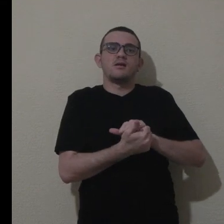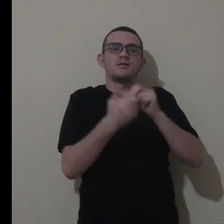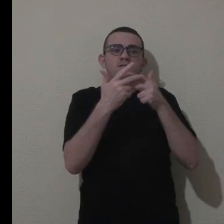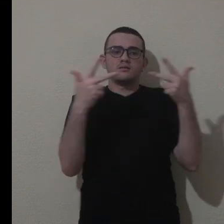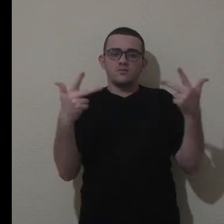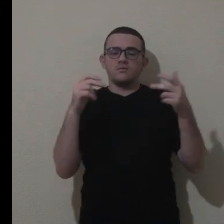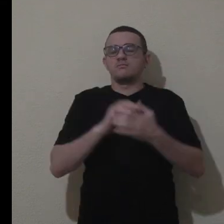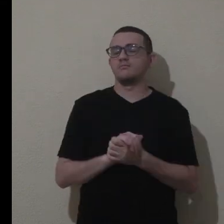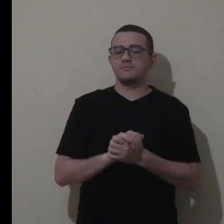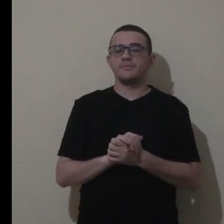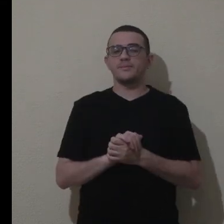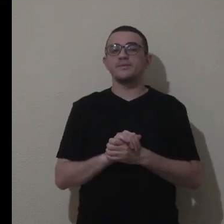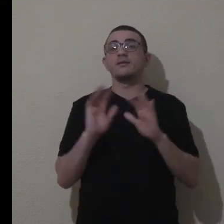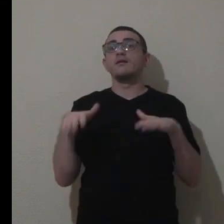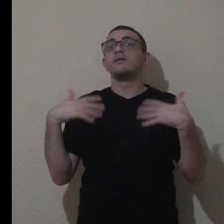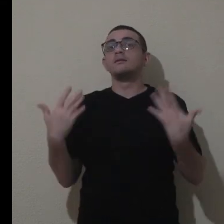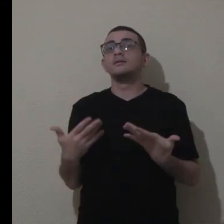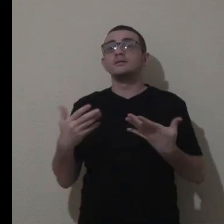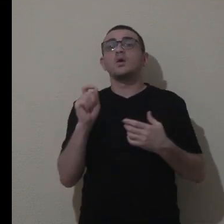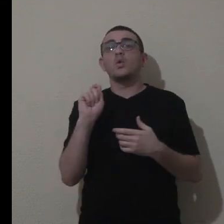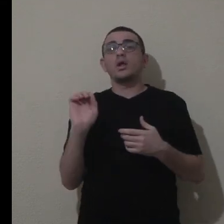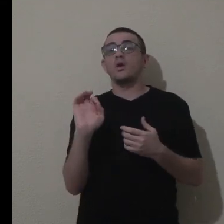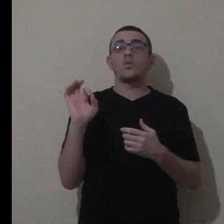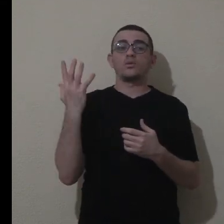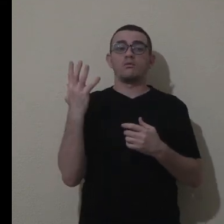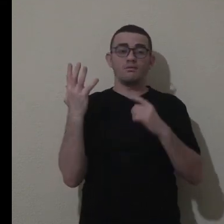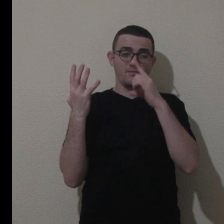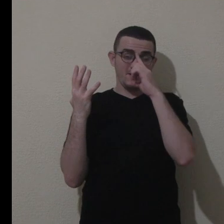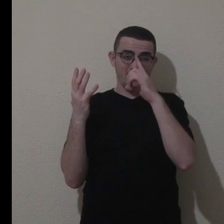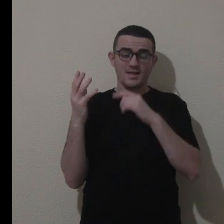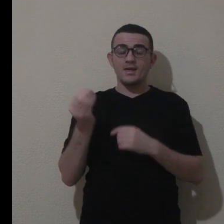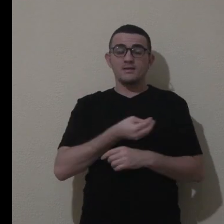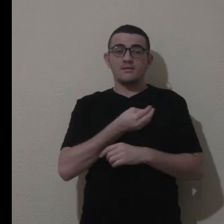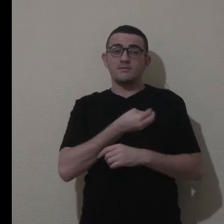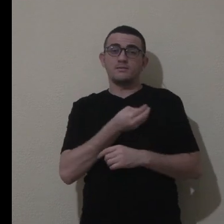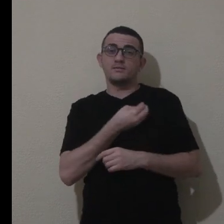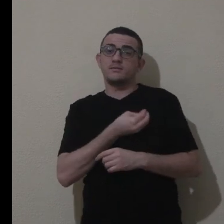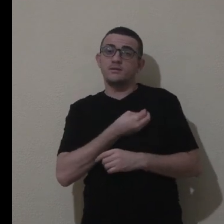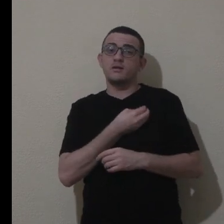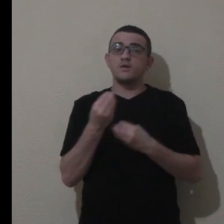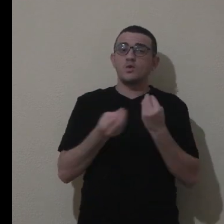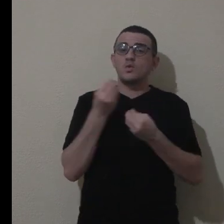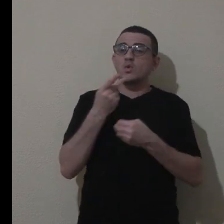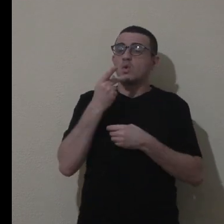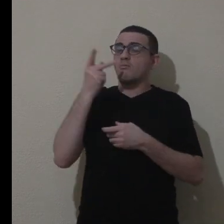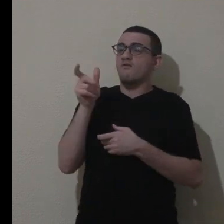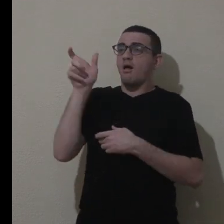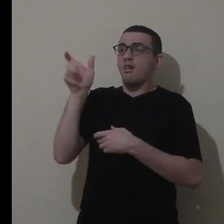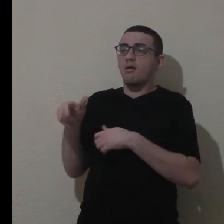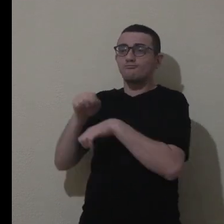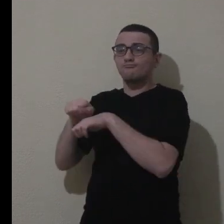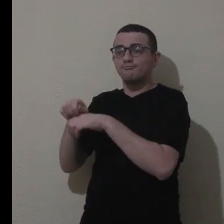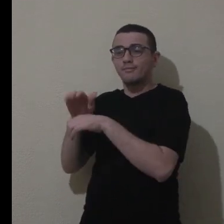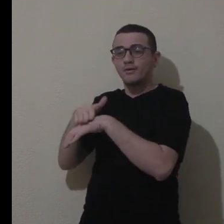essas novas situações. Então, o que acontece? Que na vida, como diz o Forrest